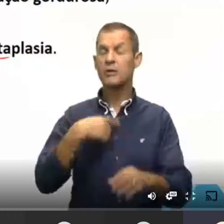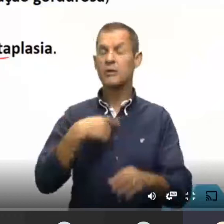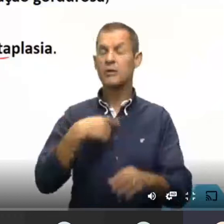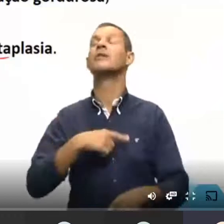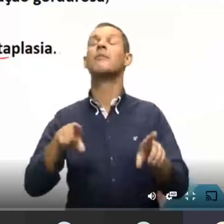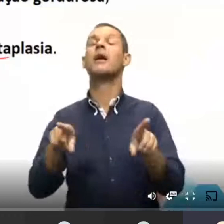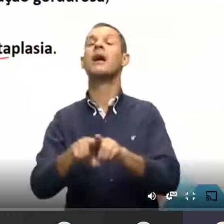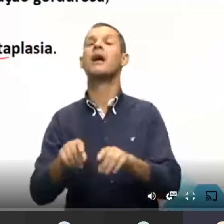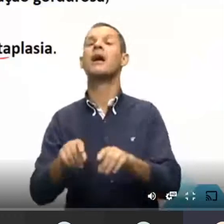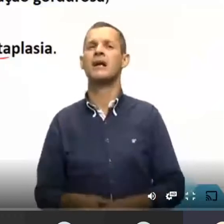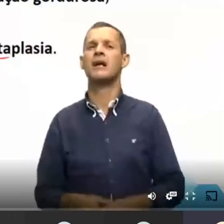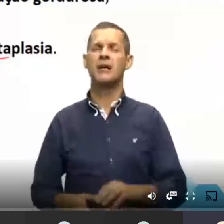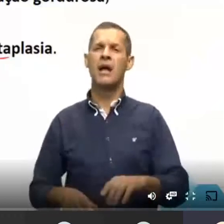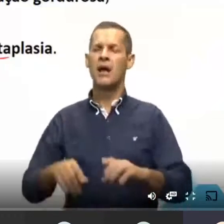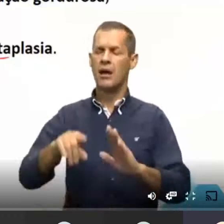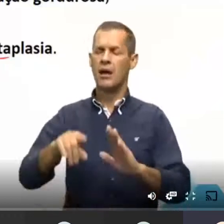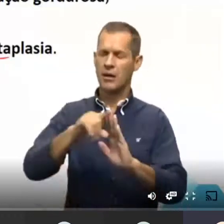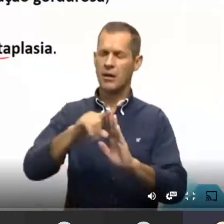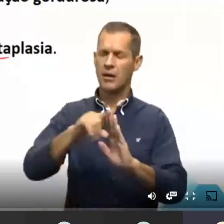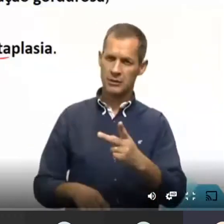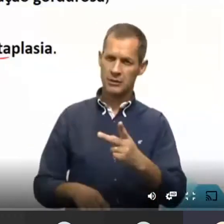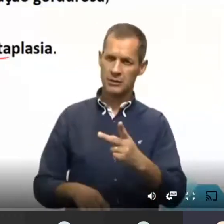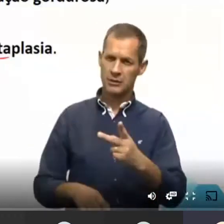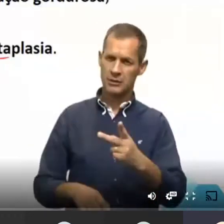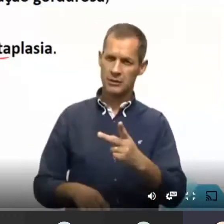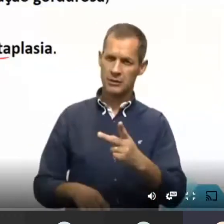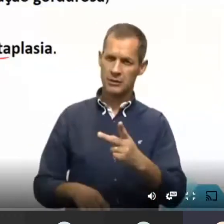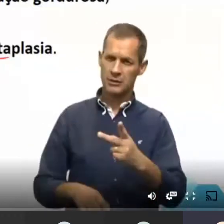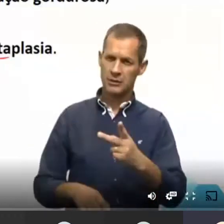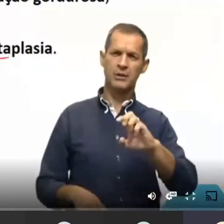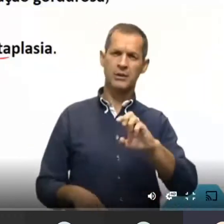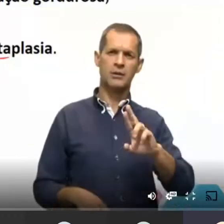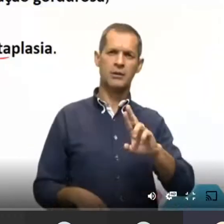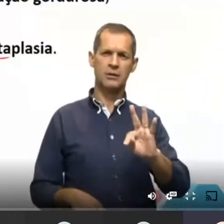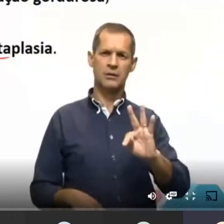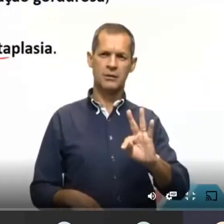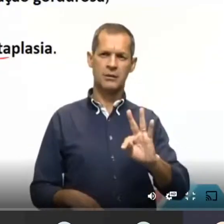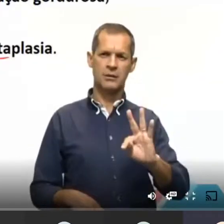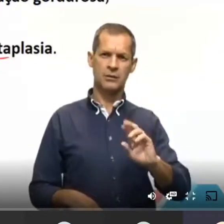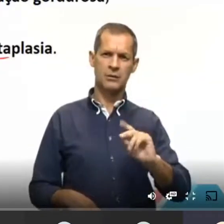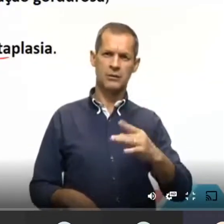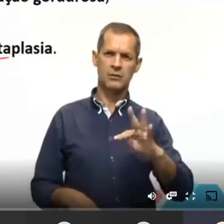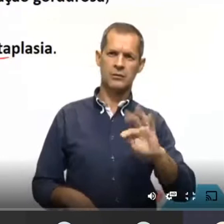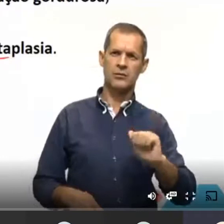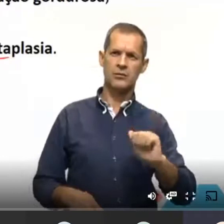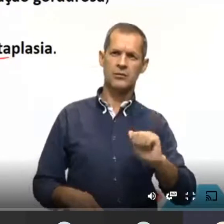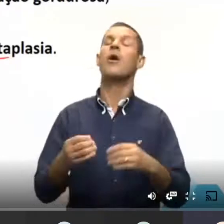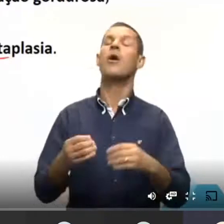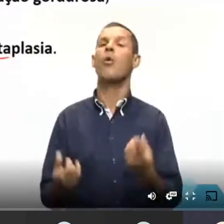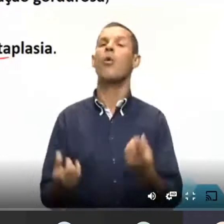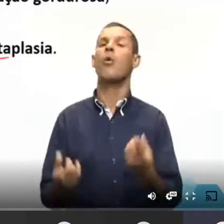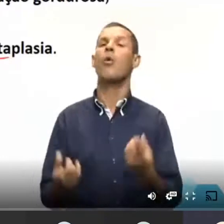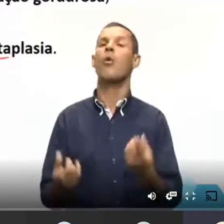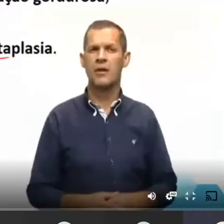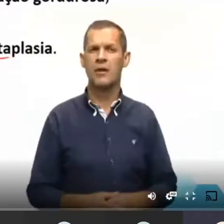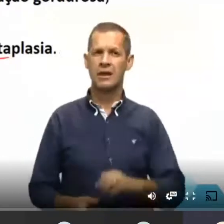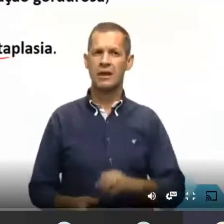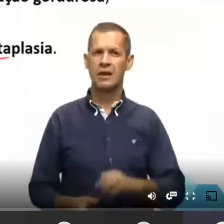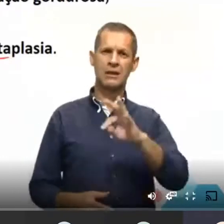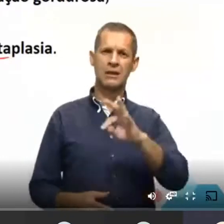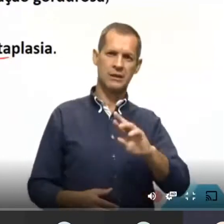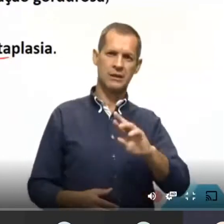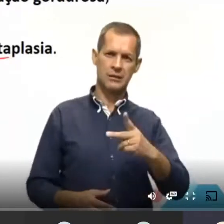nós teremos também o processo de hipertrofia, Hipertrofia é como se fosse o inverso